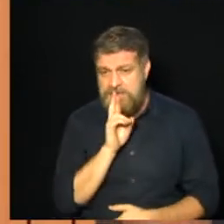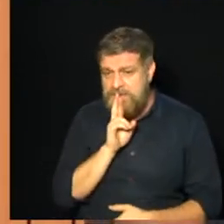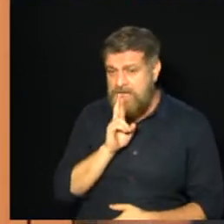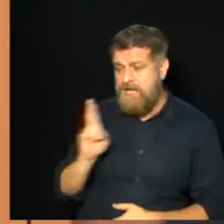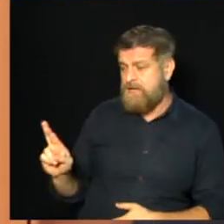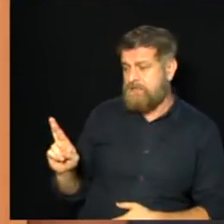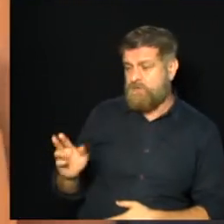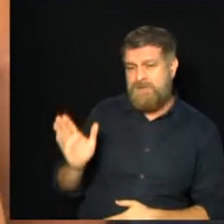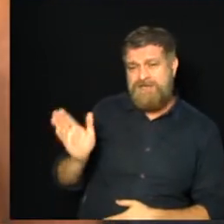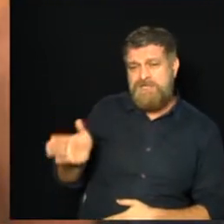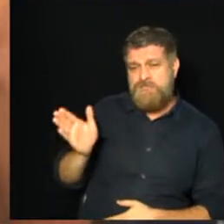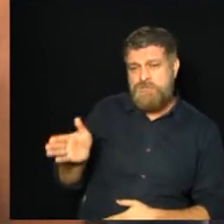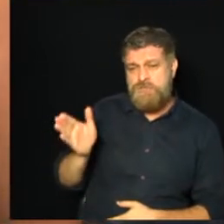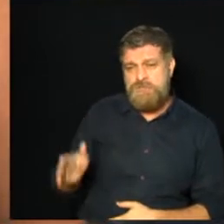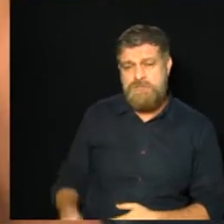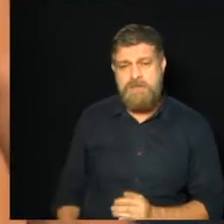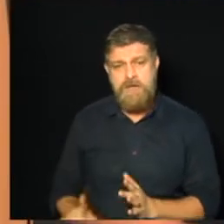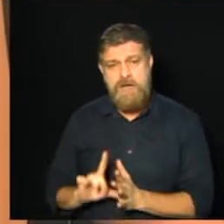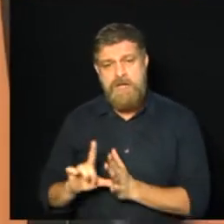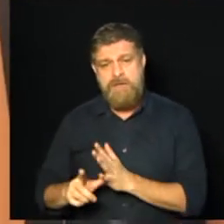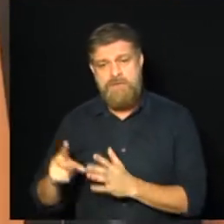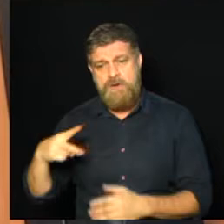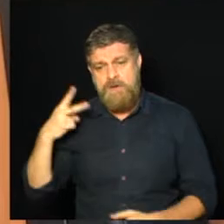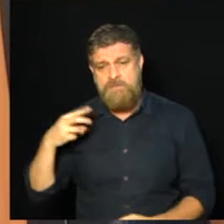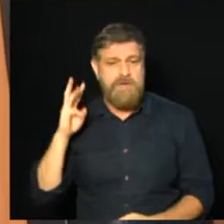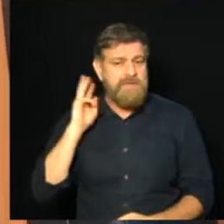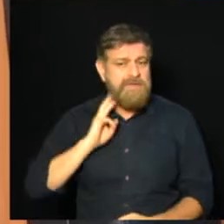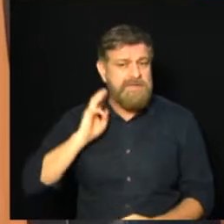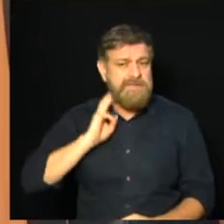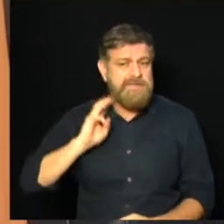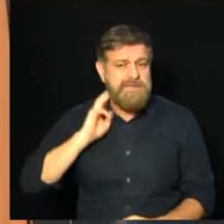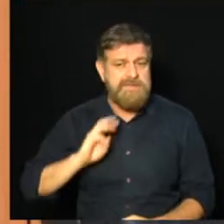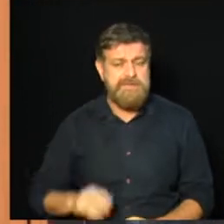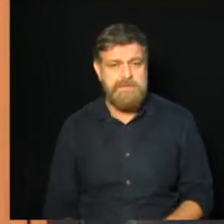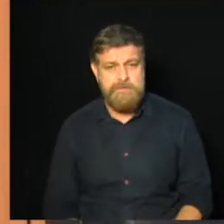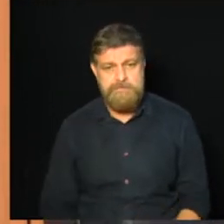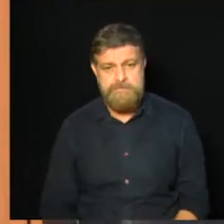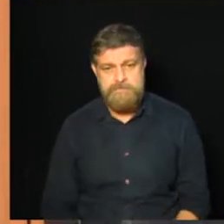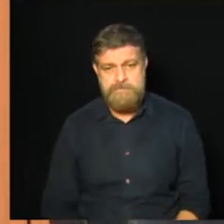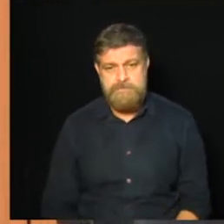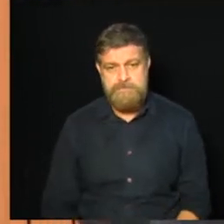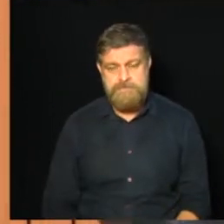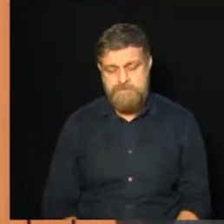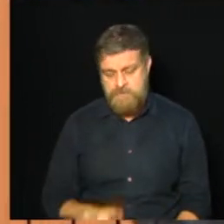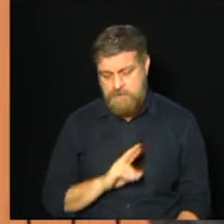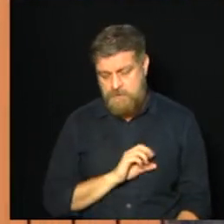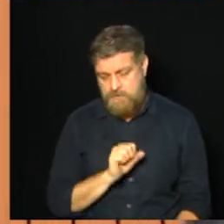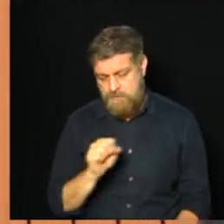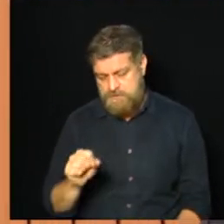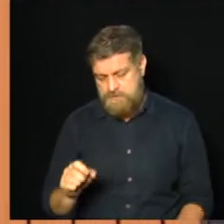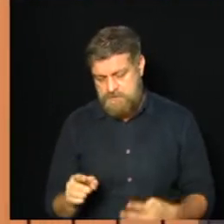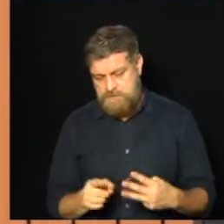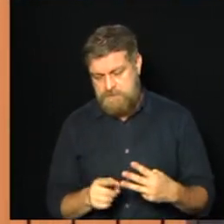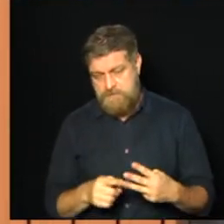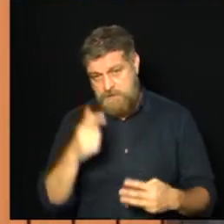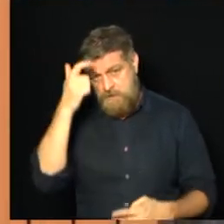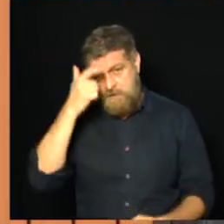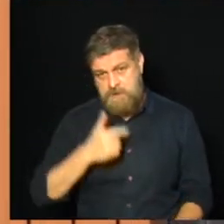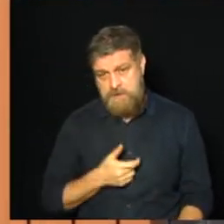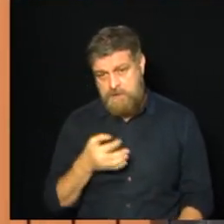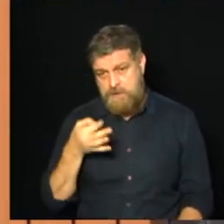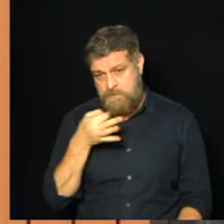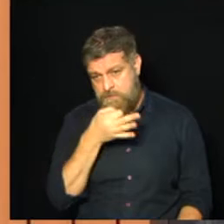os questionamentos, e em seguida o vereador Cecílio, o nosso líder de governo, e também para que eu possa